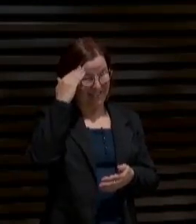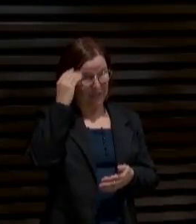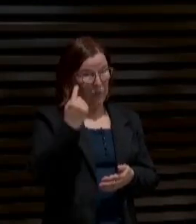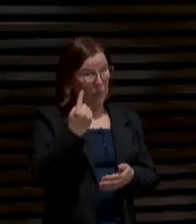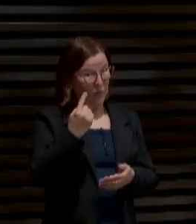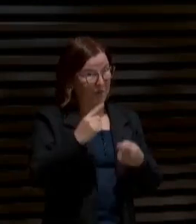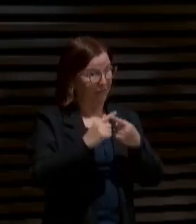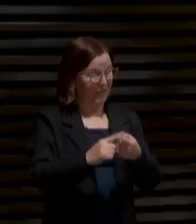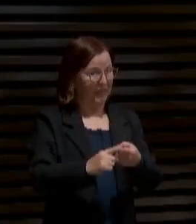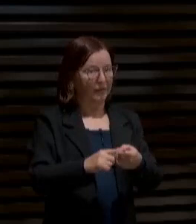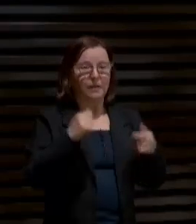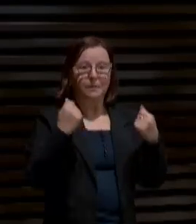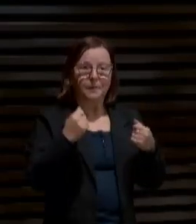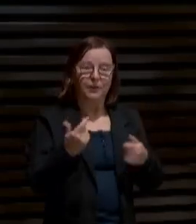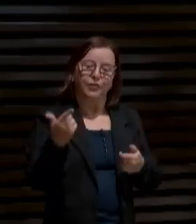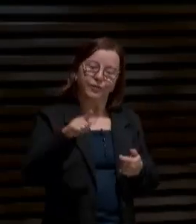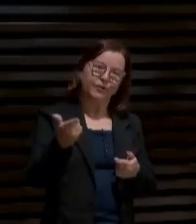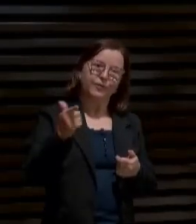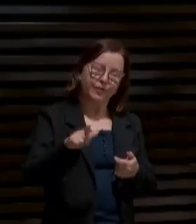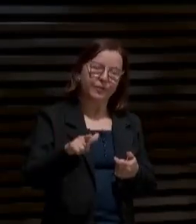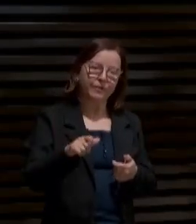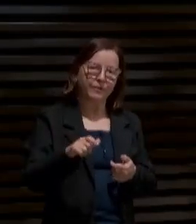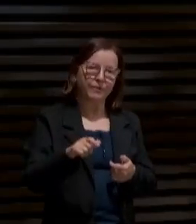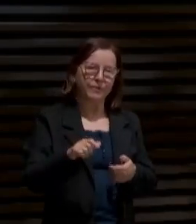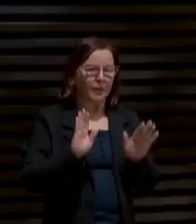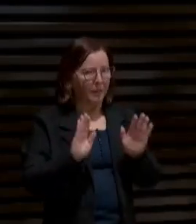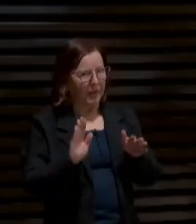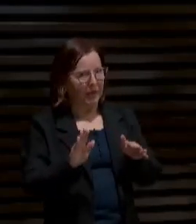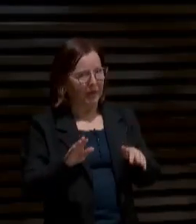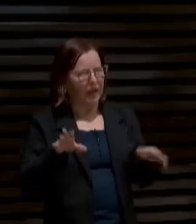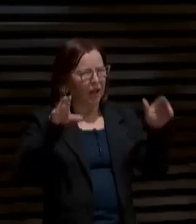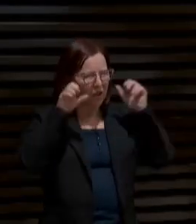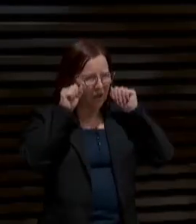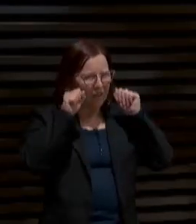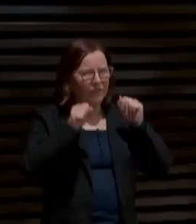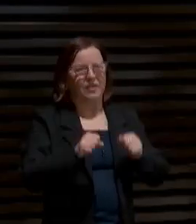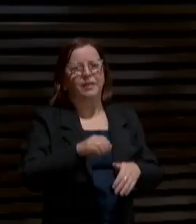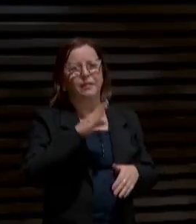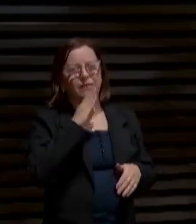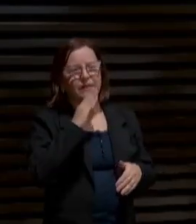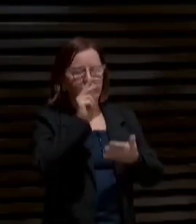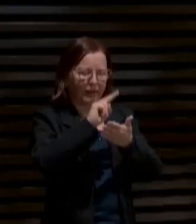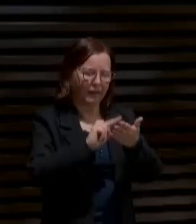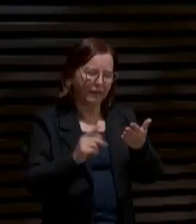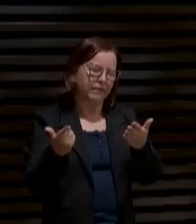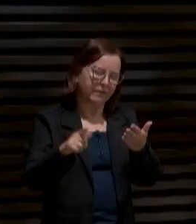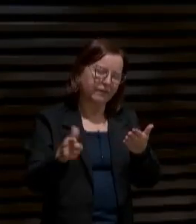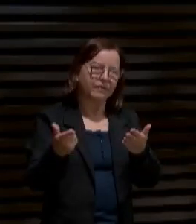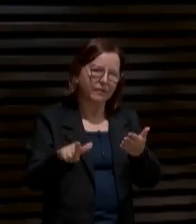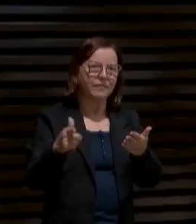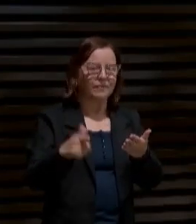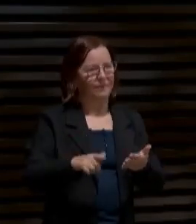meditar na palavra eu fiz de parar e ouvir e ouvir de novo e de novo fui ouvir de novo e ouvir de